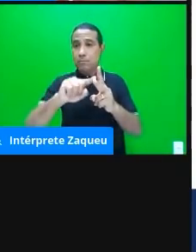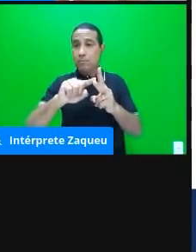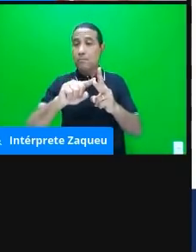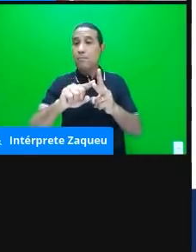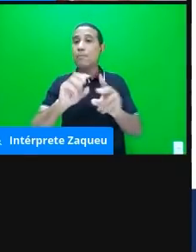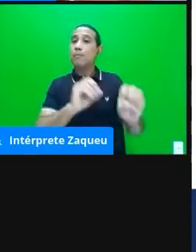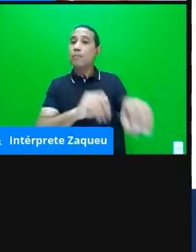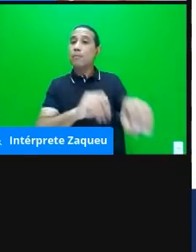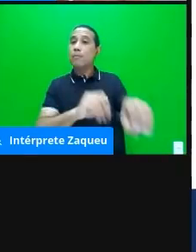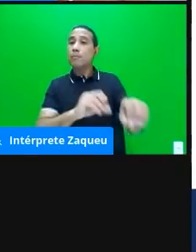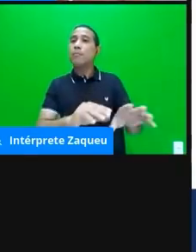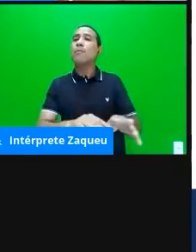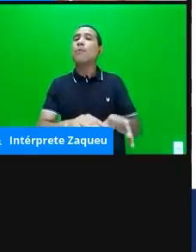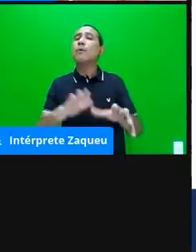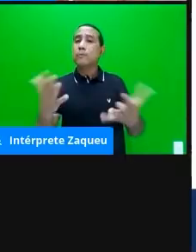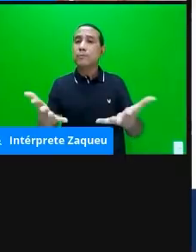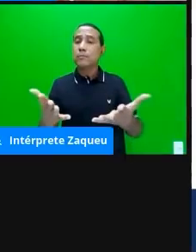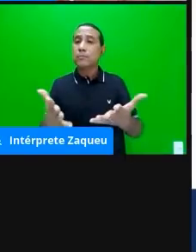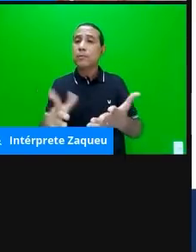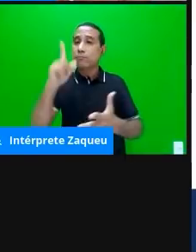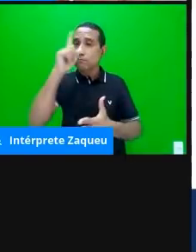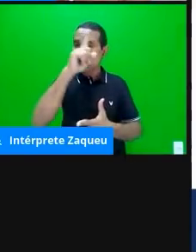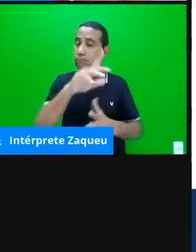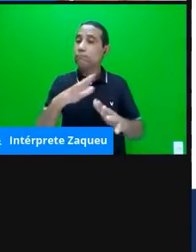já são bastante complexos, né?